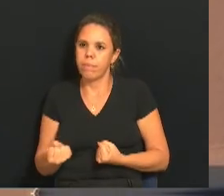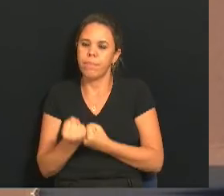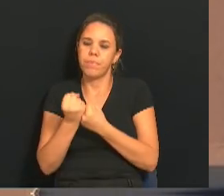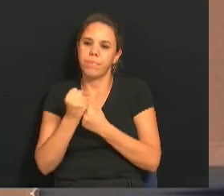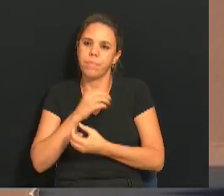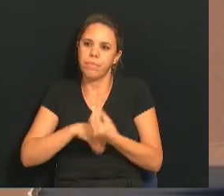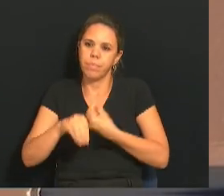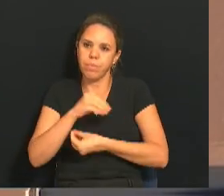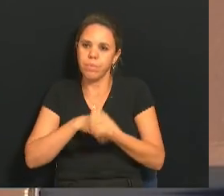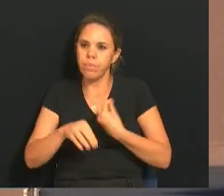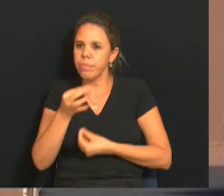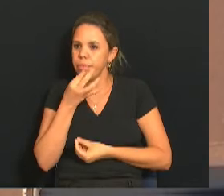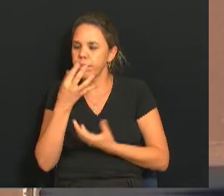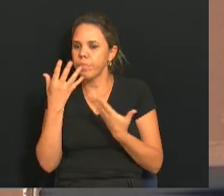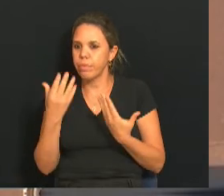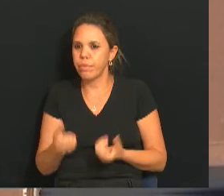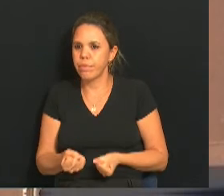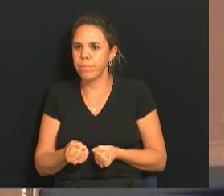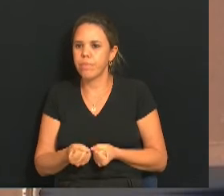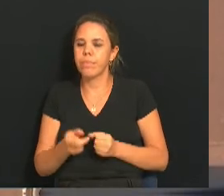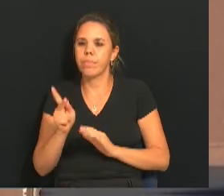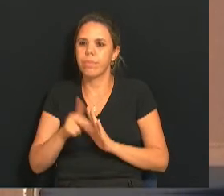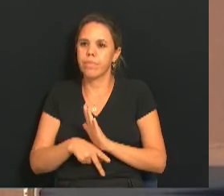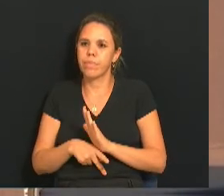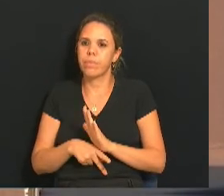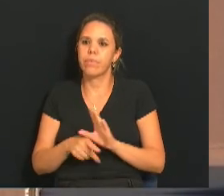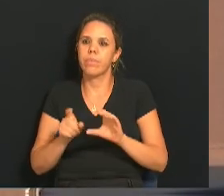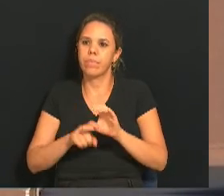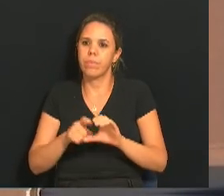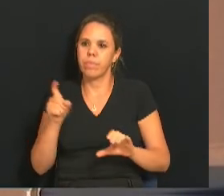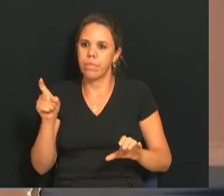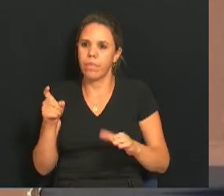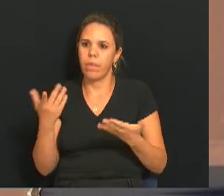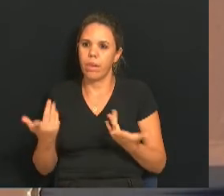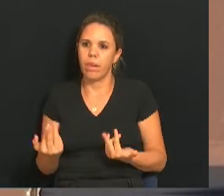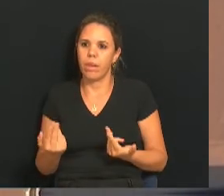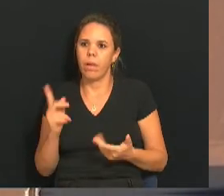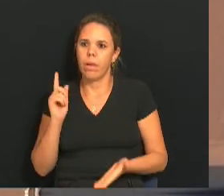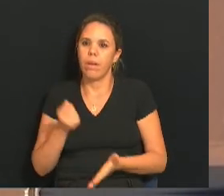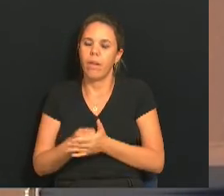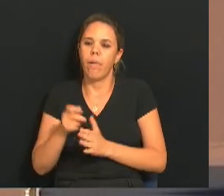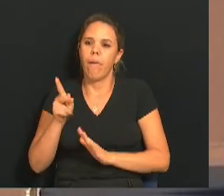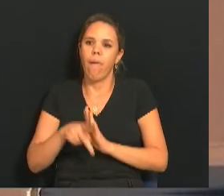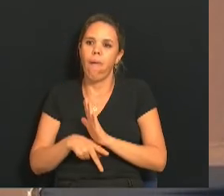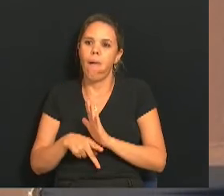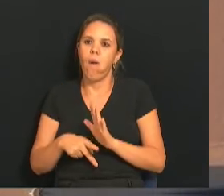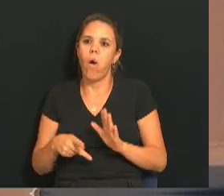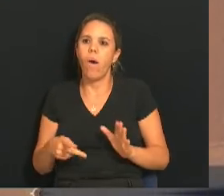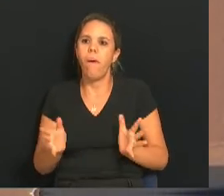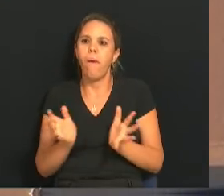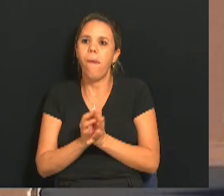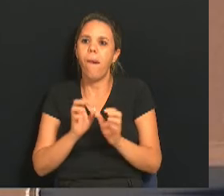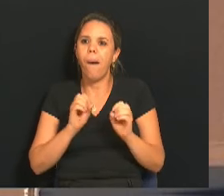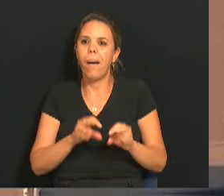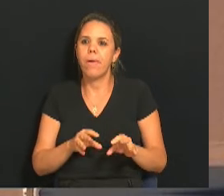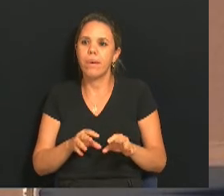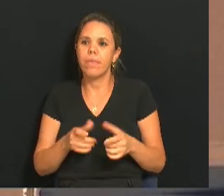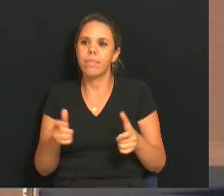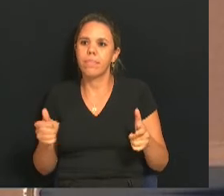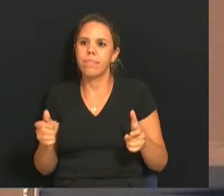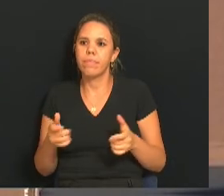e de opiniões. Projeto esse de autonomia, conforme determina o projeto da Rede Municipal de Educação, amplo e